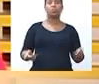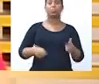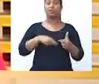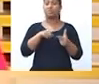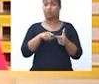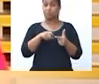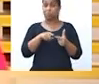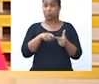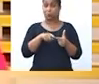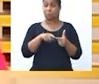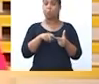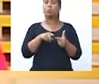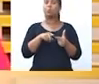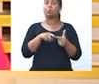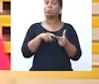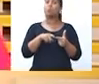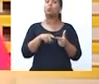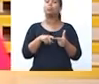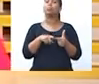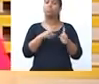segunda edição